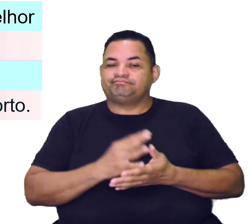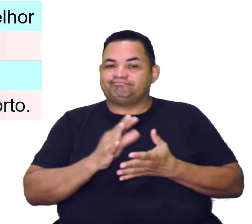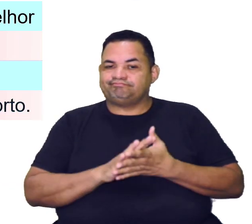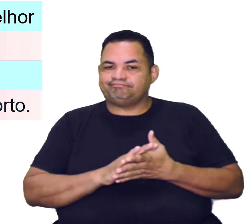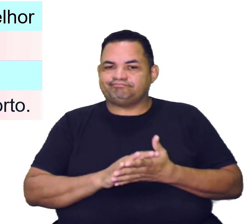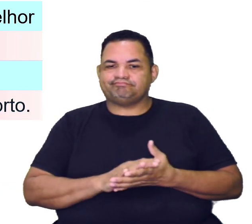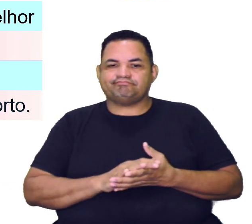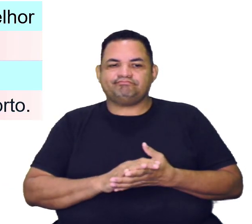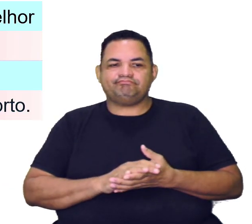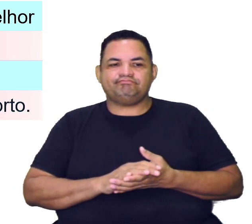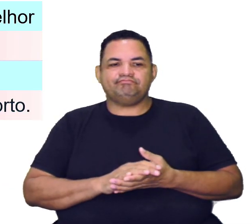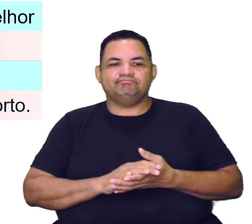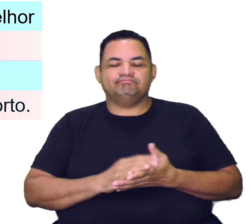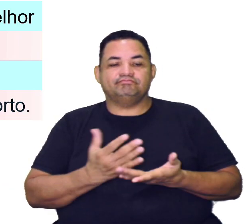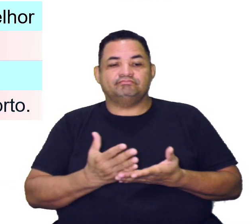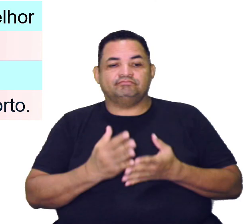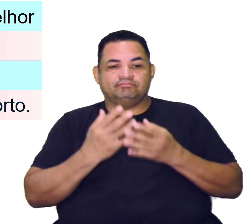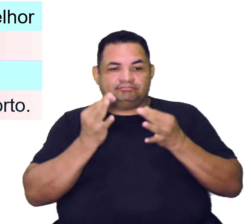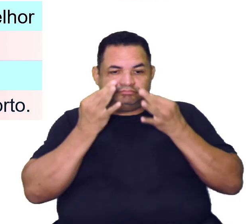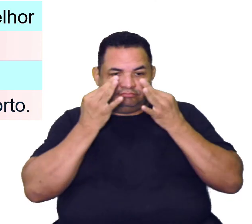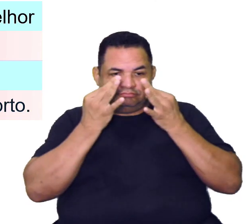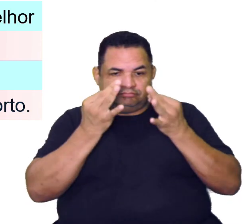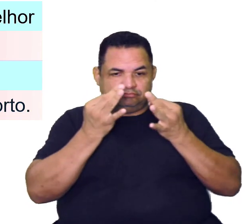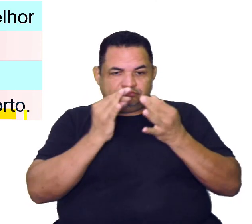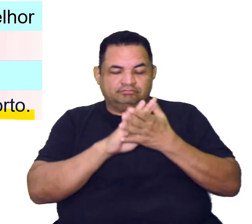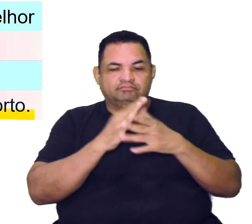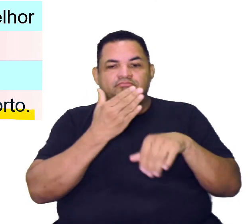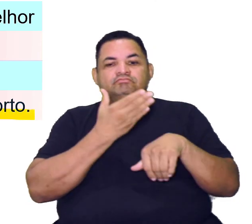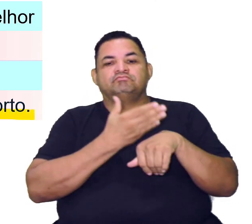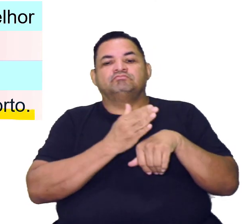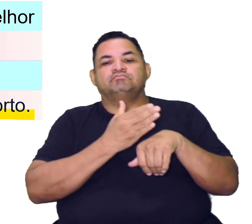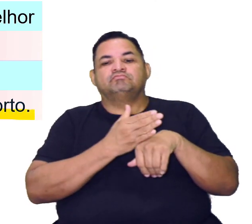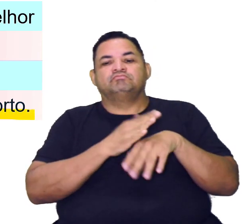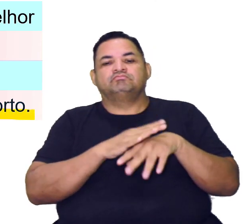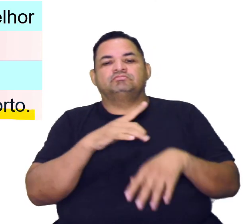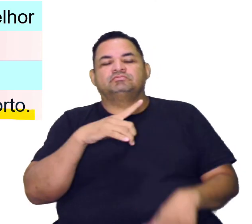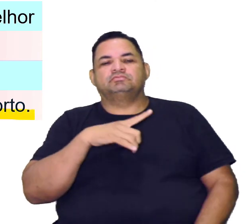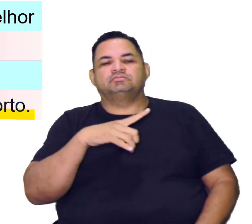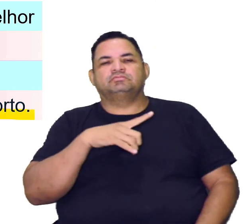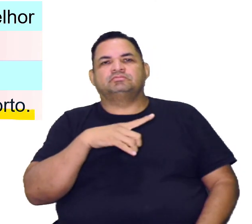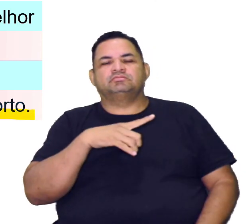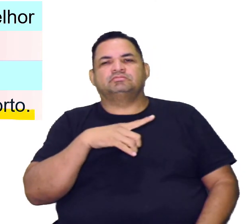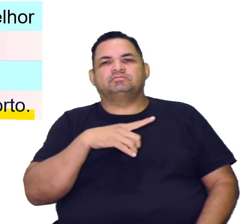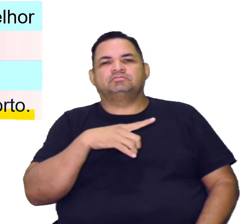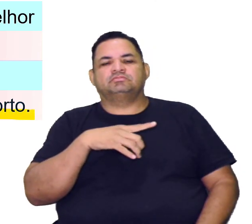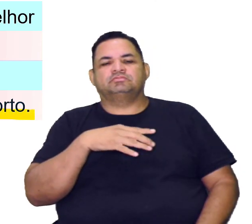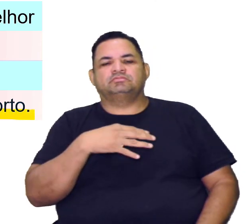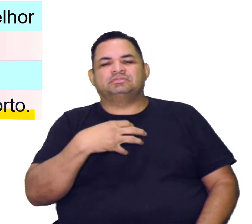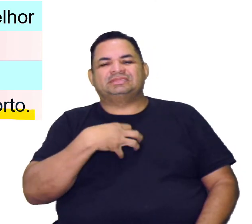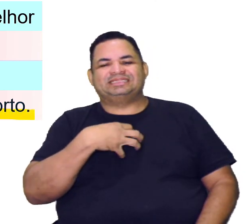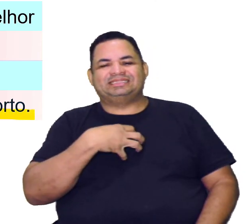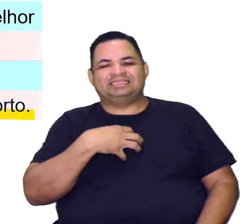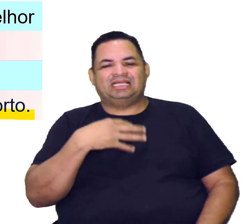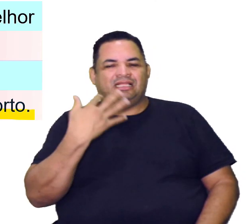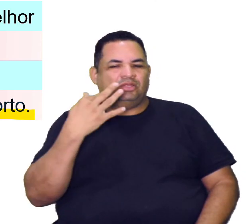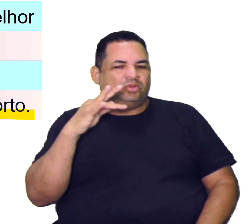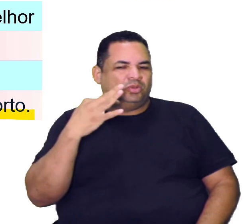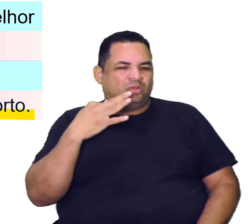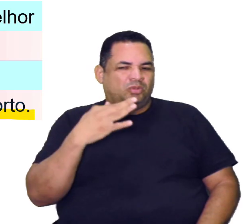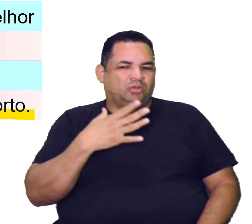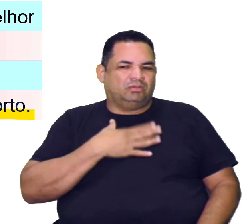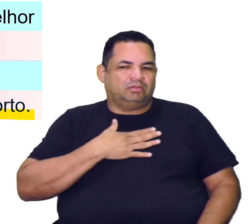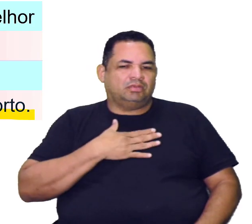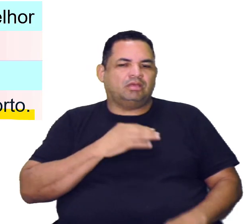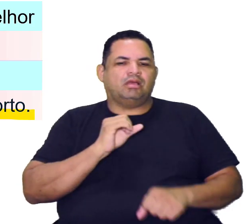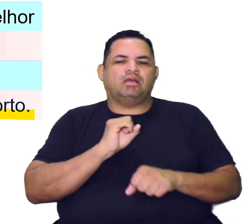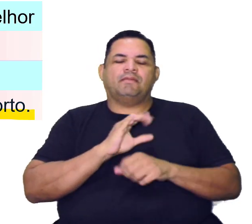alerta. Com relação à prática dos exercícios, se você sente aí uma dor, um desconforto, dá